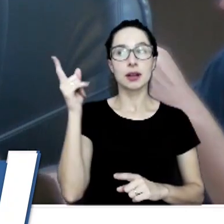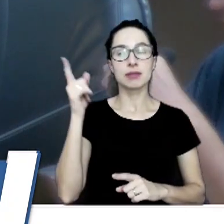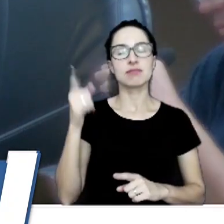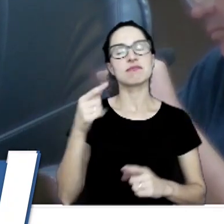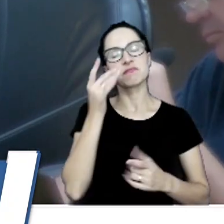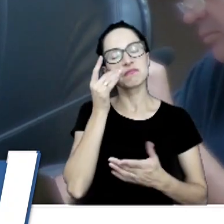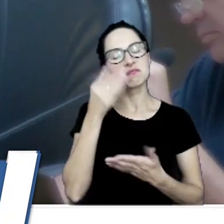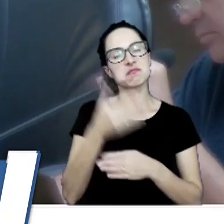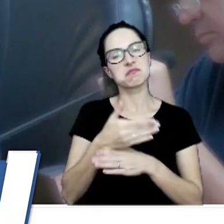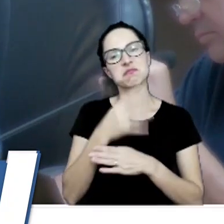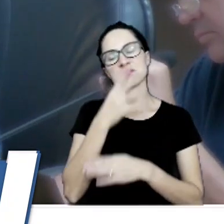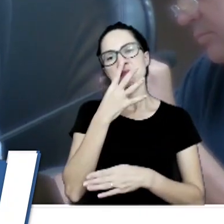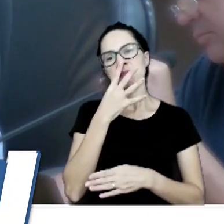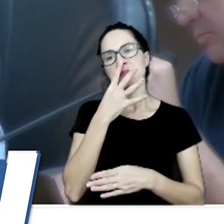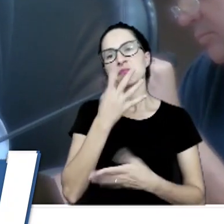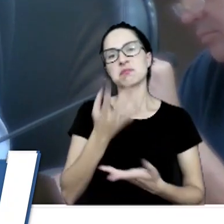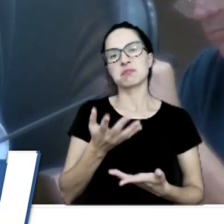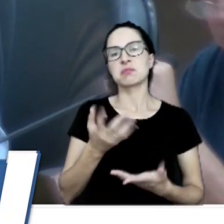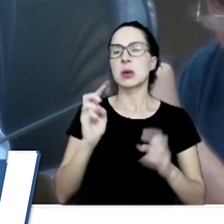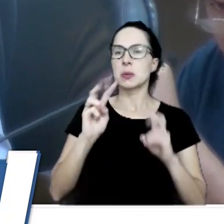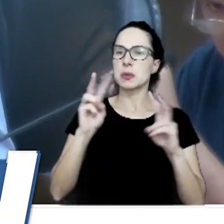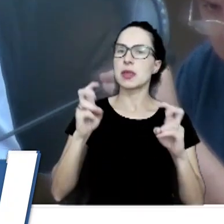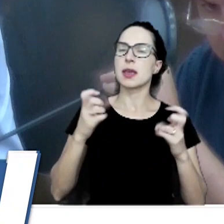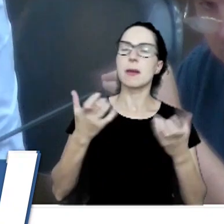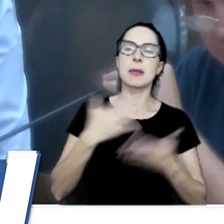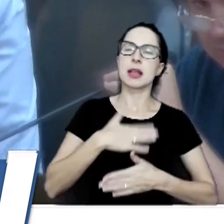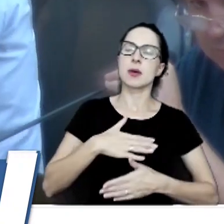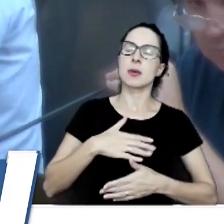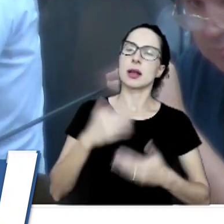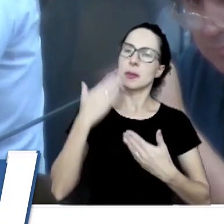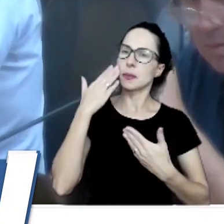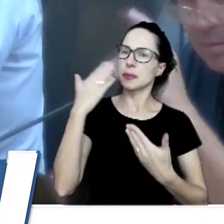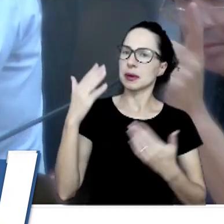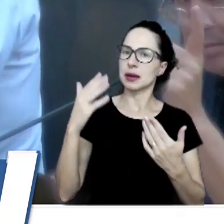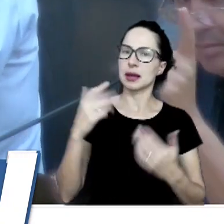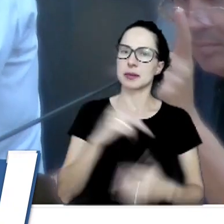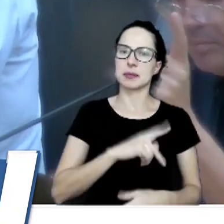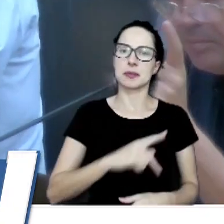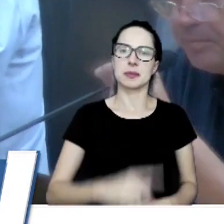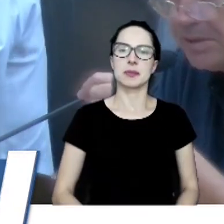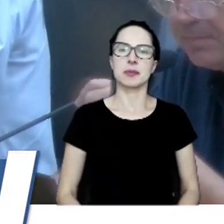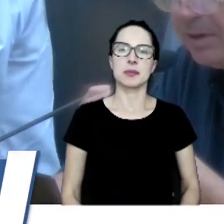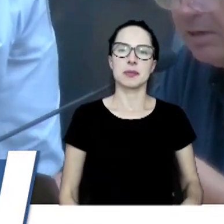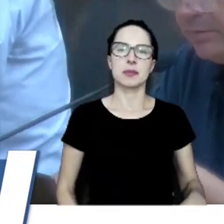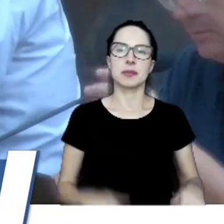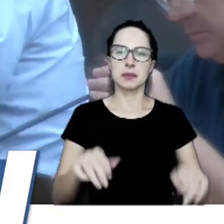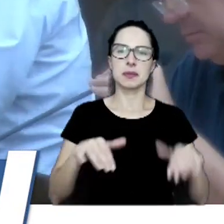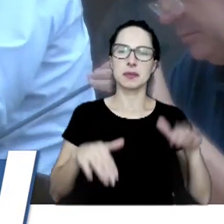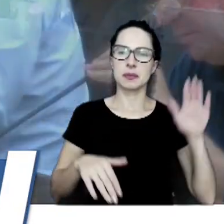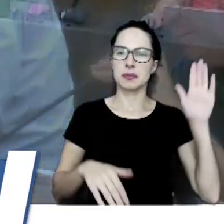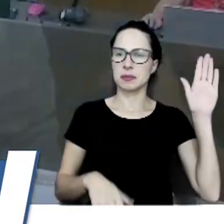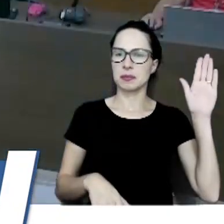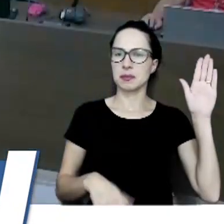estabelecido na lei. Então, parabenizar mais uma vez todo o staff do Edson aí,